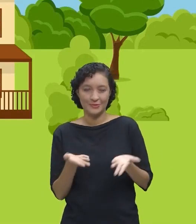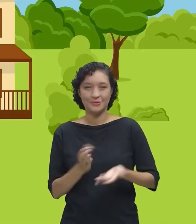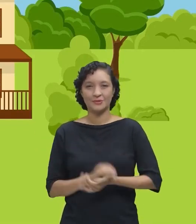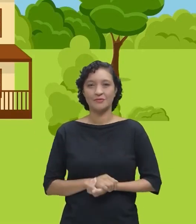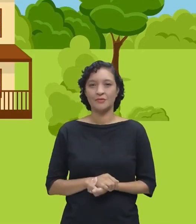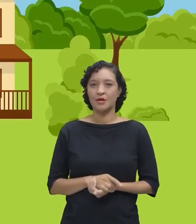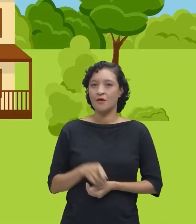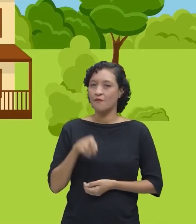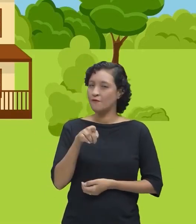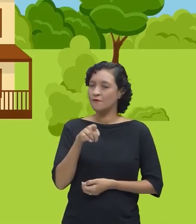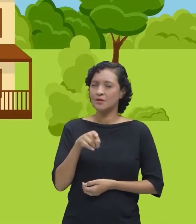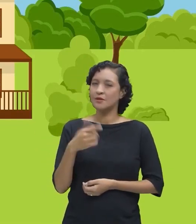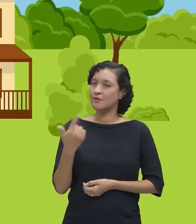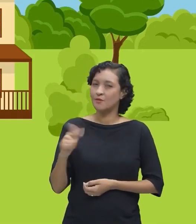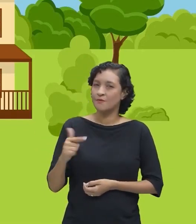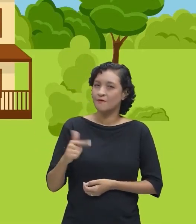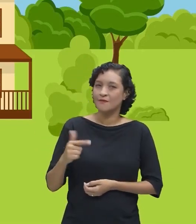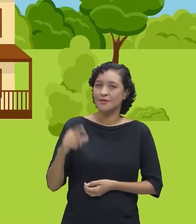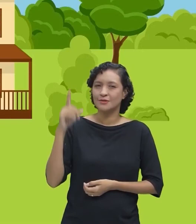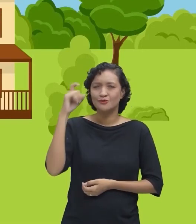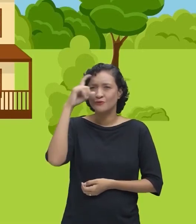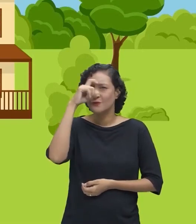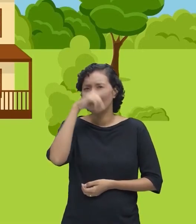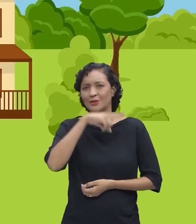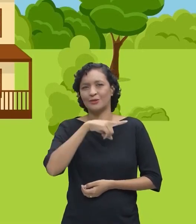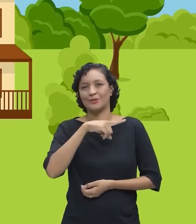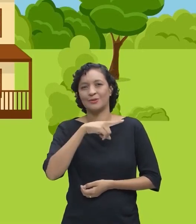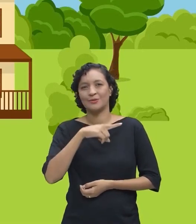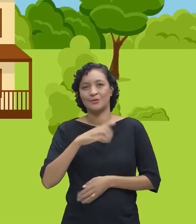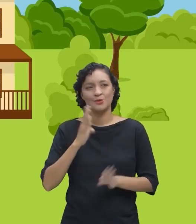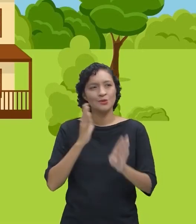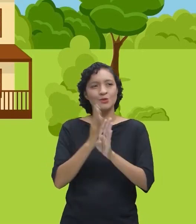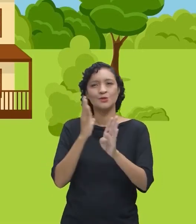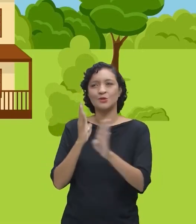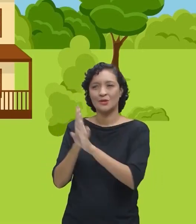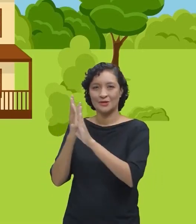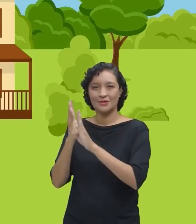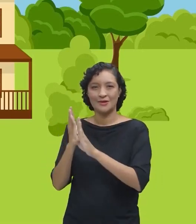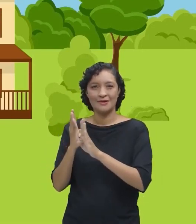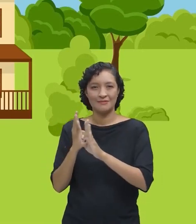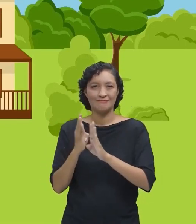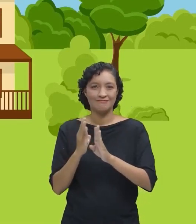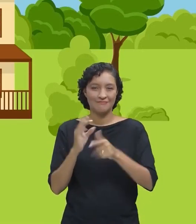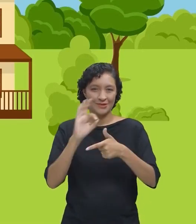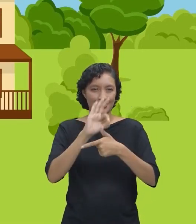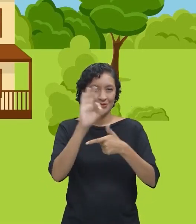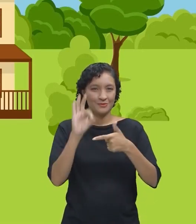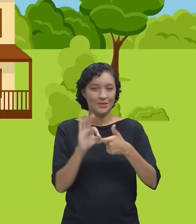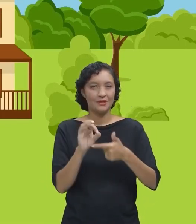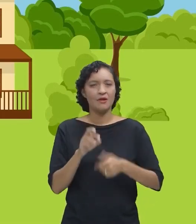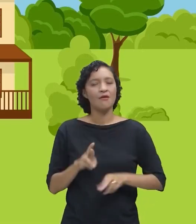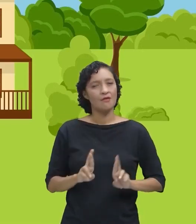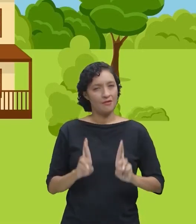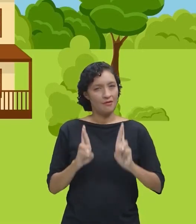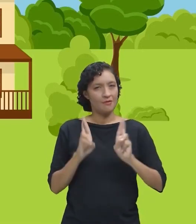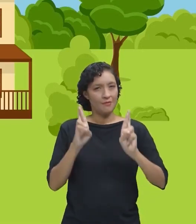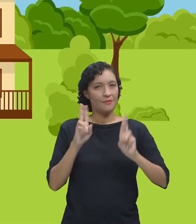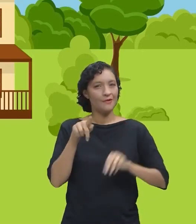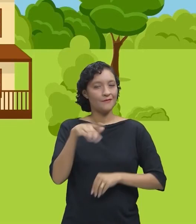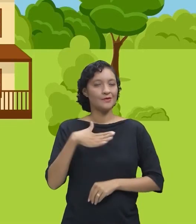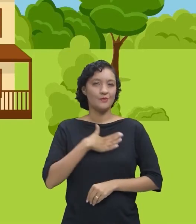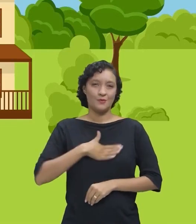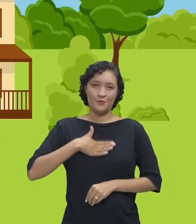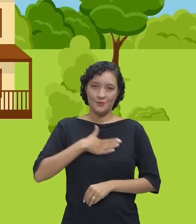ter mais dificuldade em identificar essas formas, tá bom? Espero que vocês tenham gostado, que